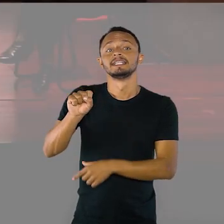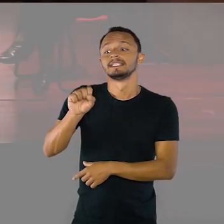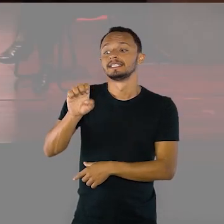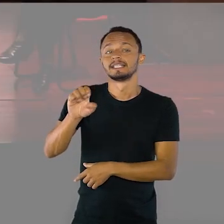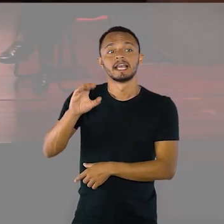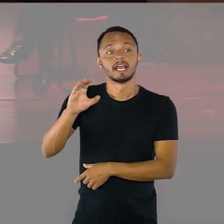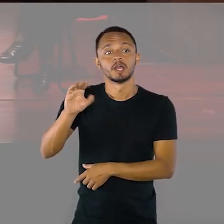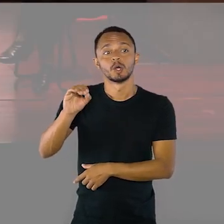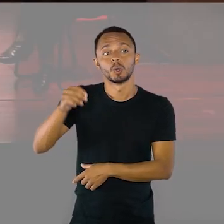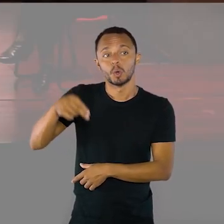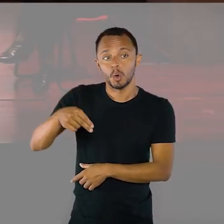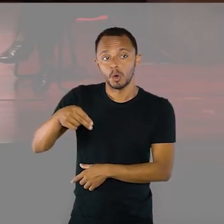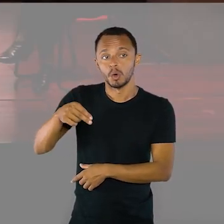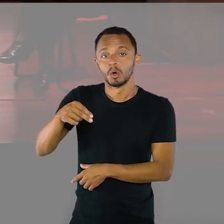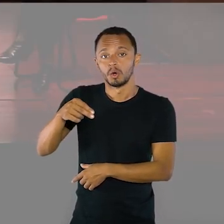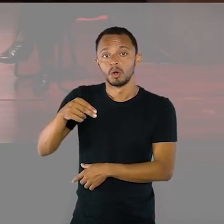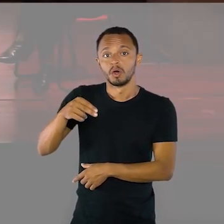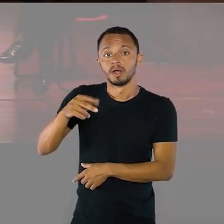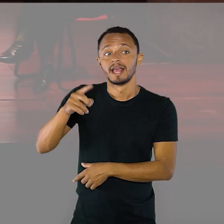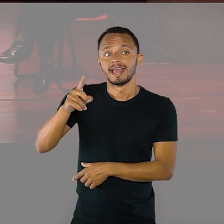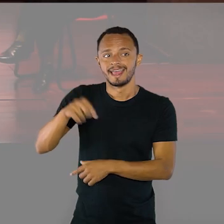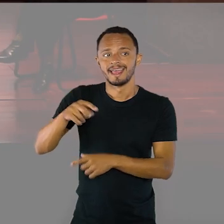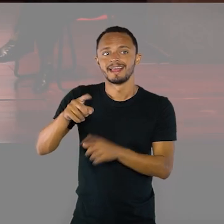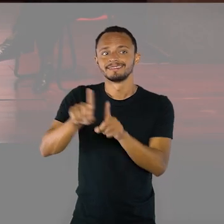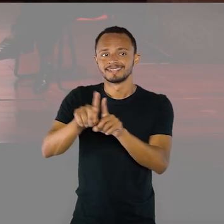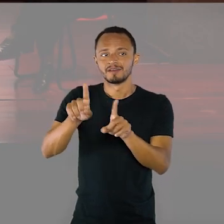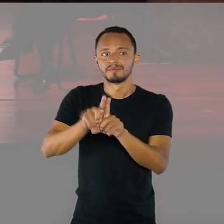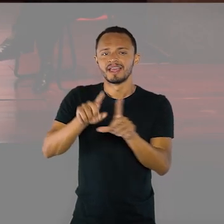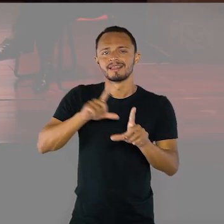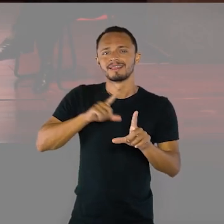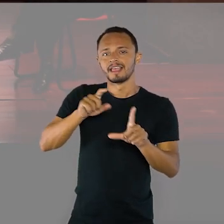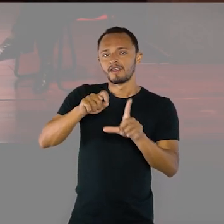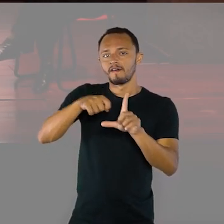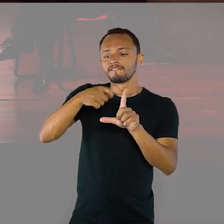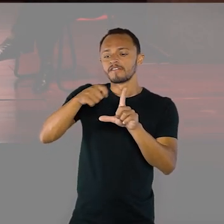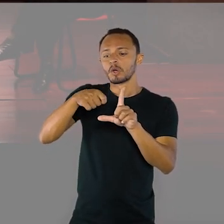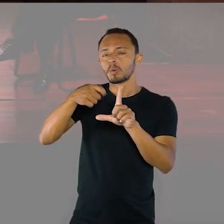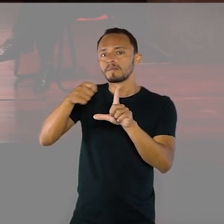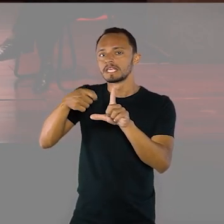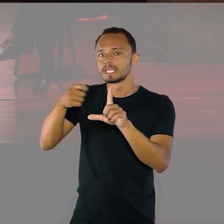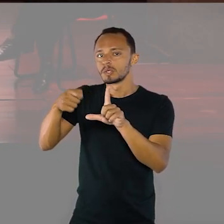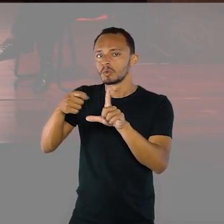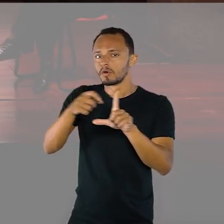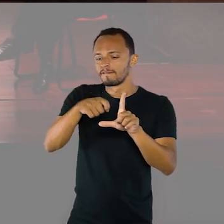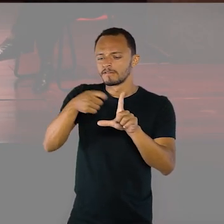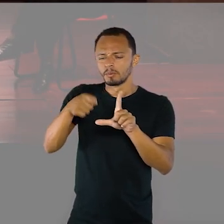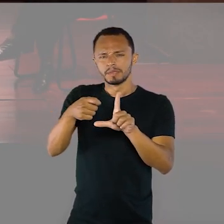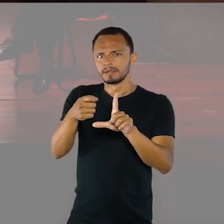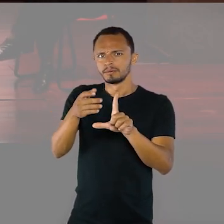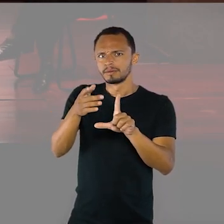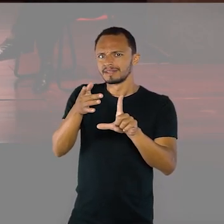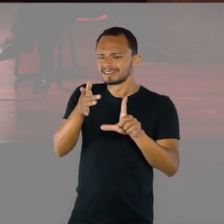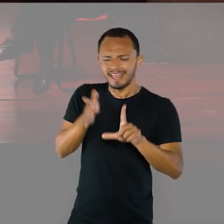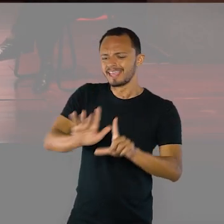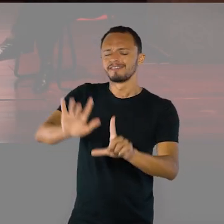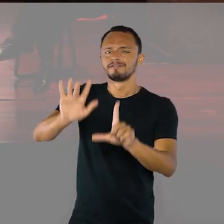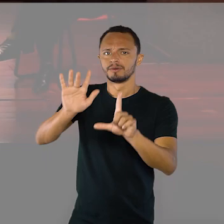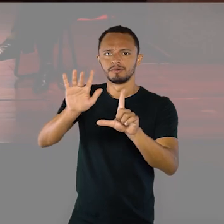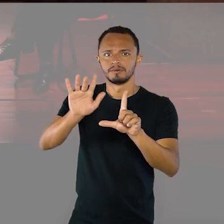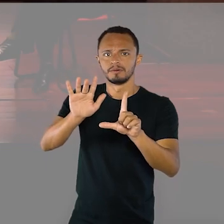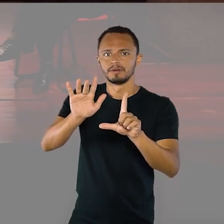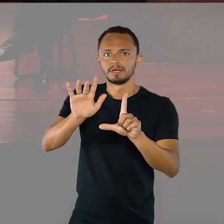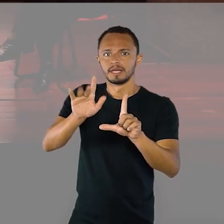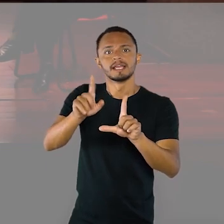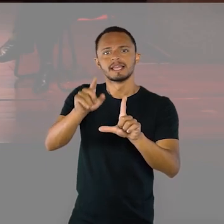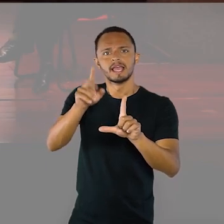SECOM. Pela Câmara agora foi feito um filminho, que eu comentei até no meu Instagram, que é um filminho terrível, que é essa